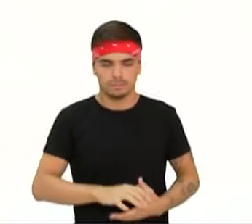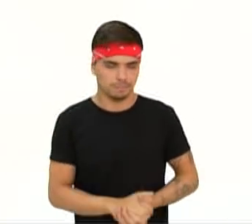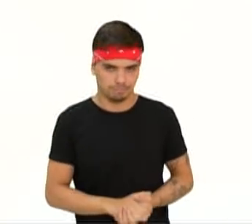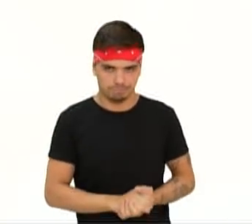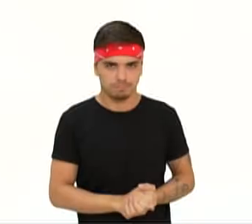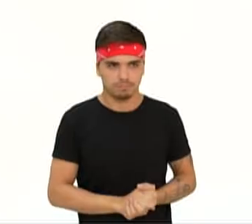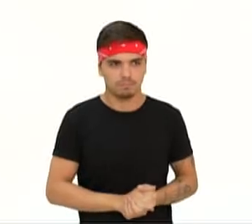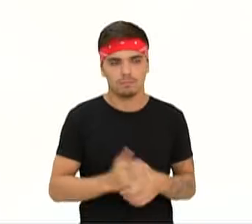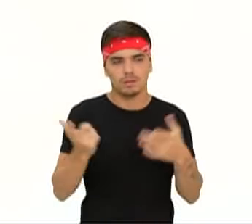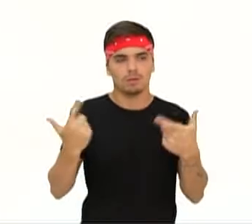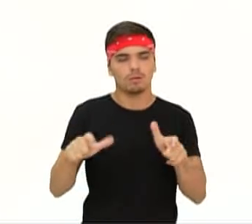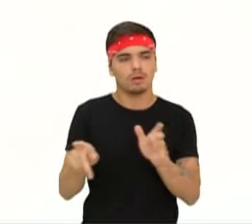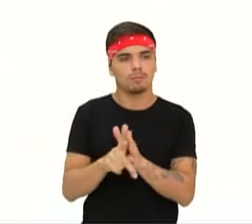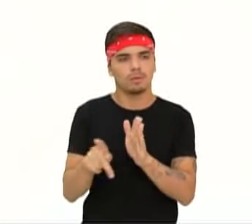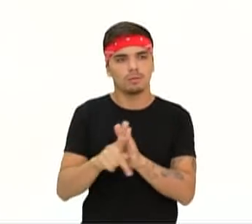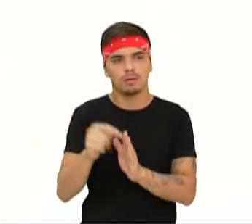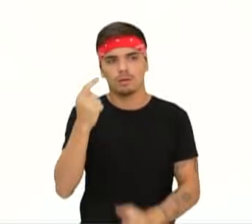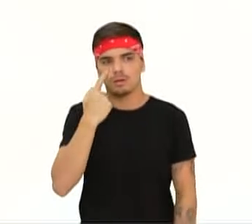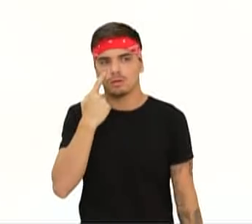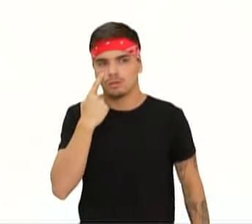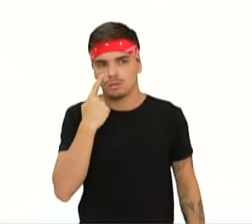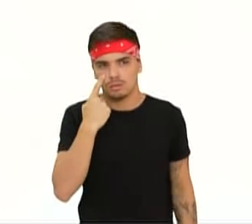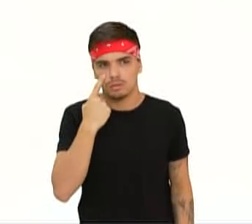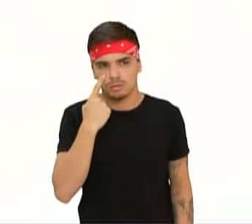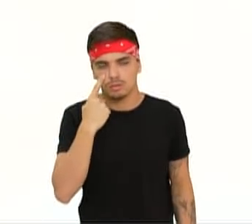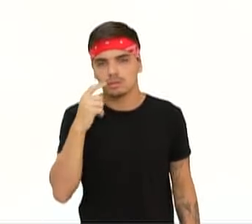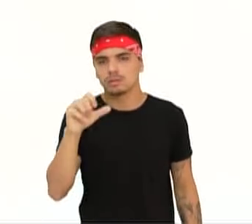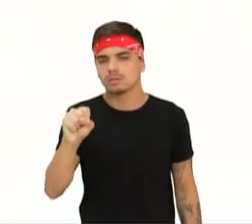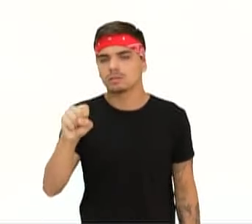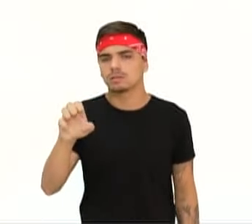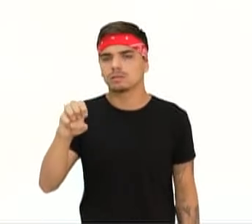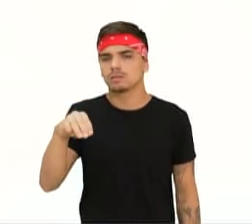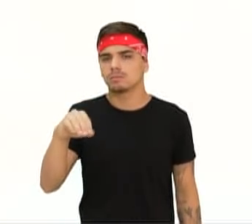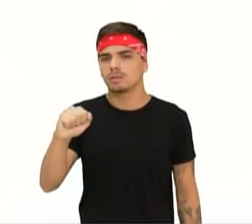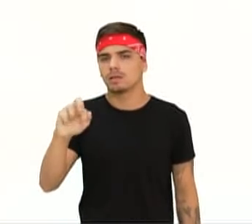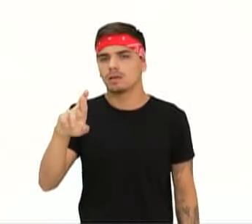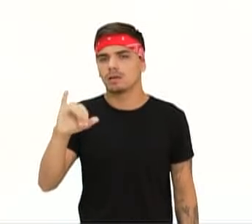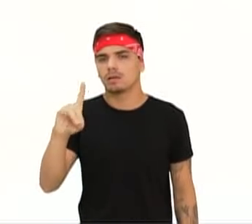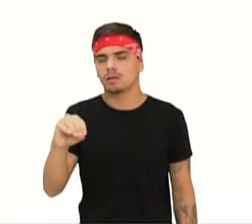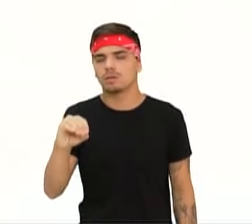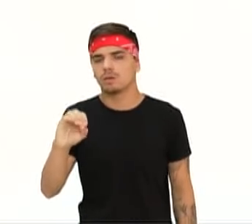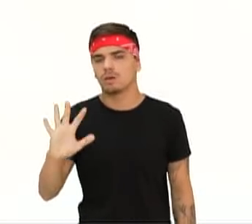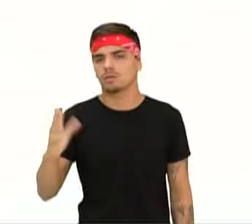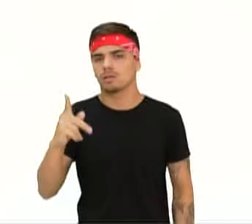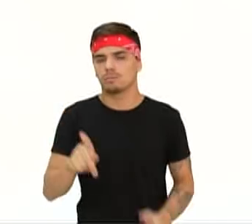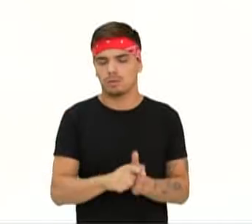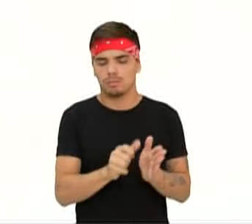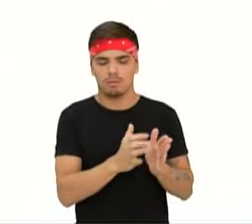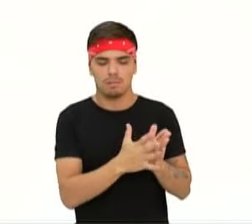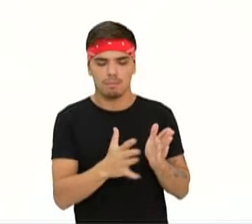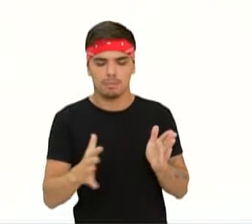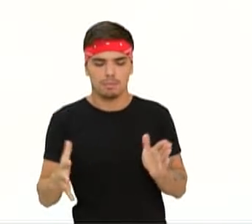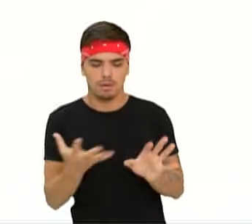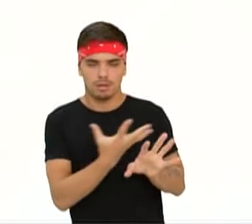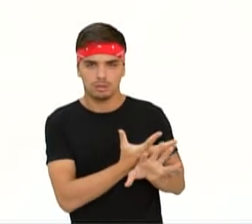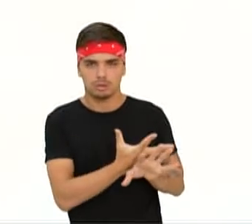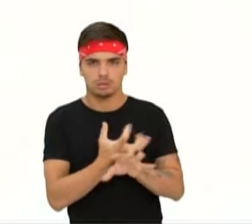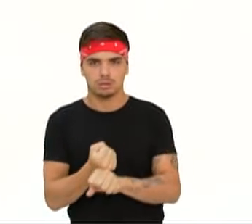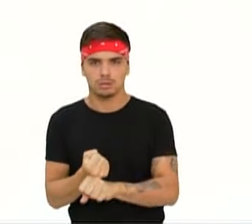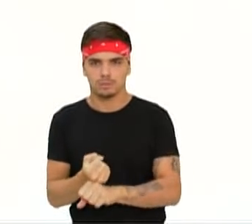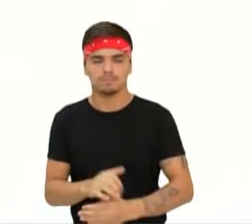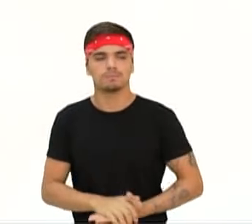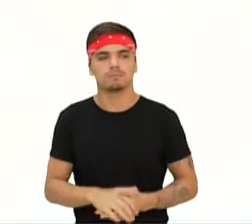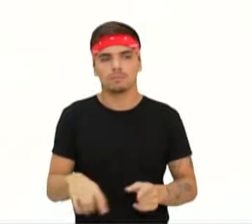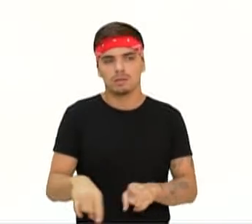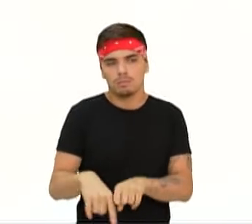água, como é o caso da região do semiárido, que ocorre ali períodos prolongados de seca, né? Então,